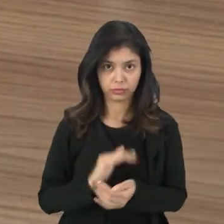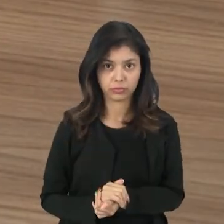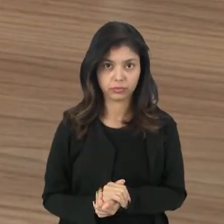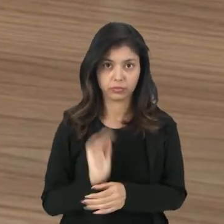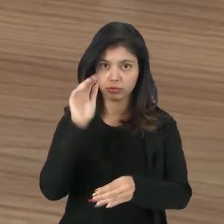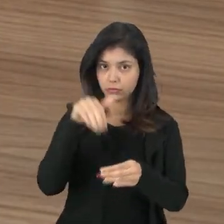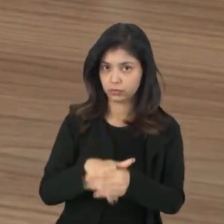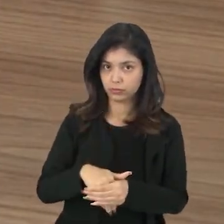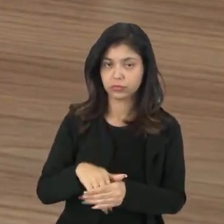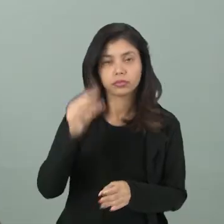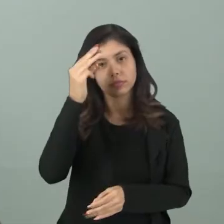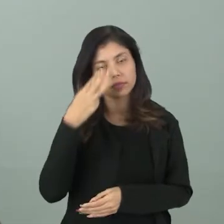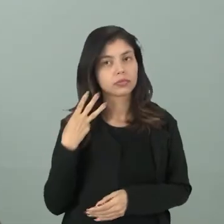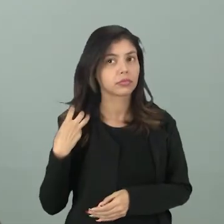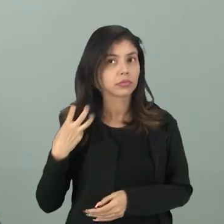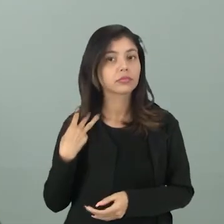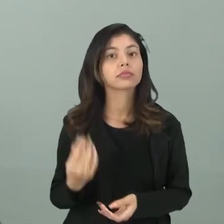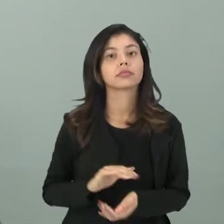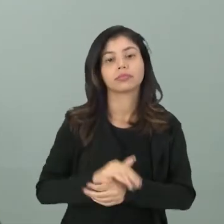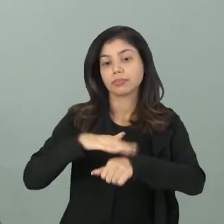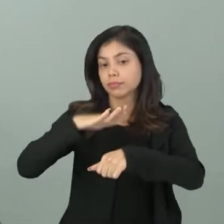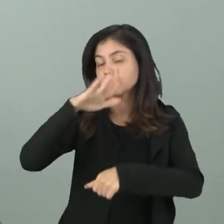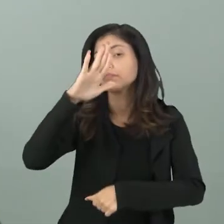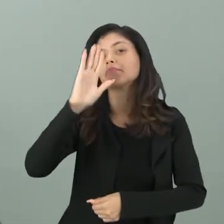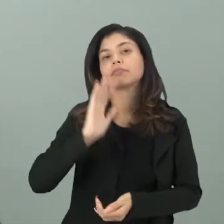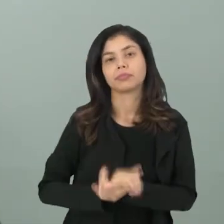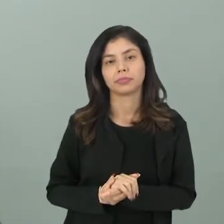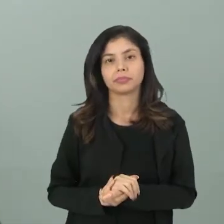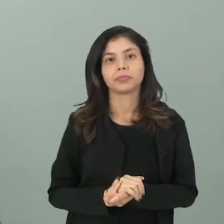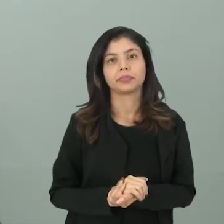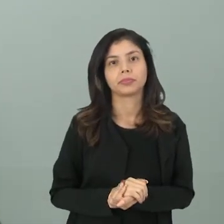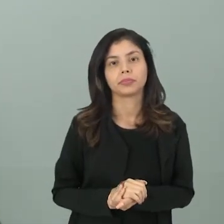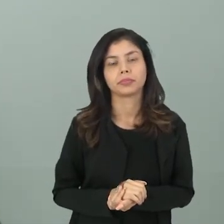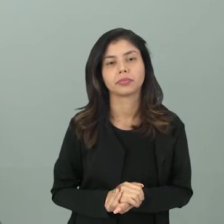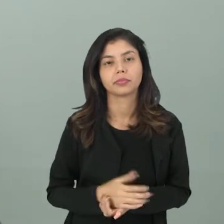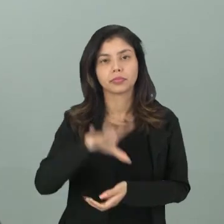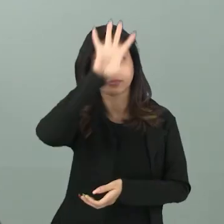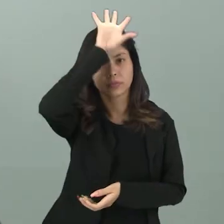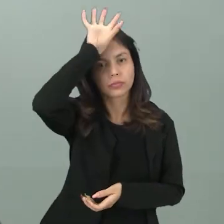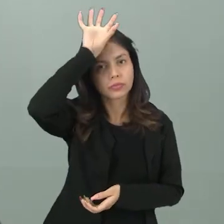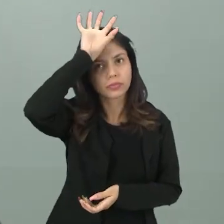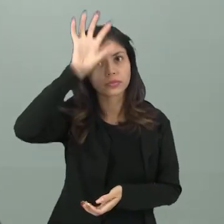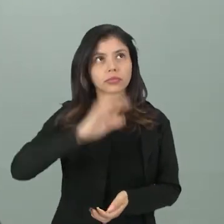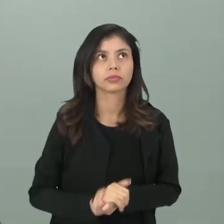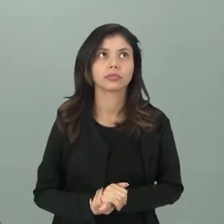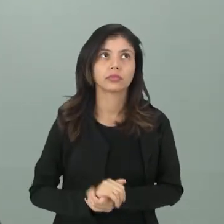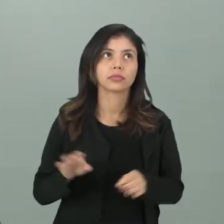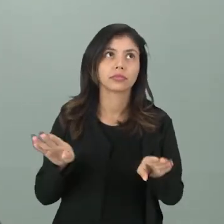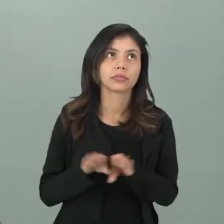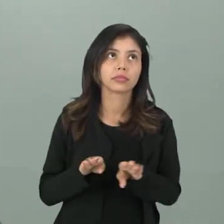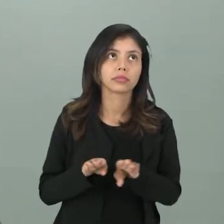de votos que a Mônica teve a mais que o Cebolinha, certo? Então,